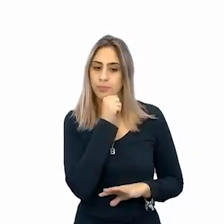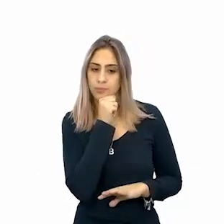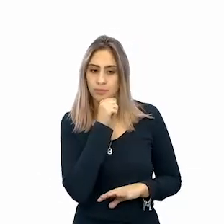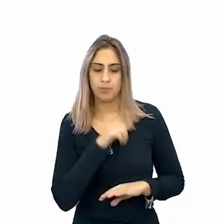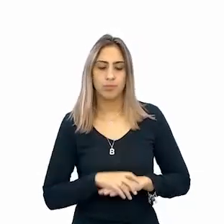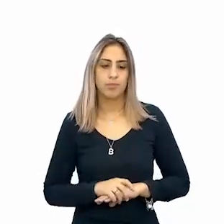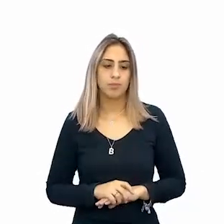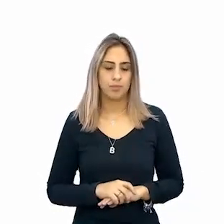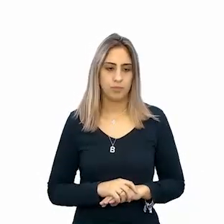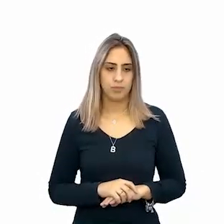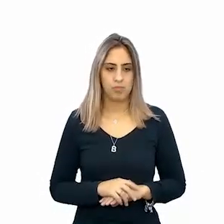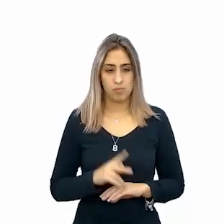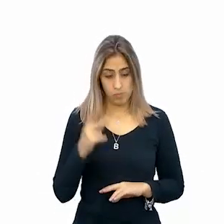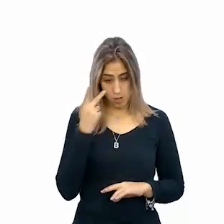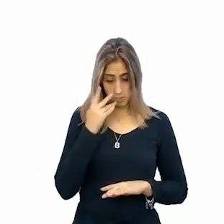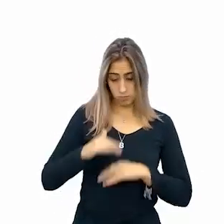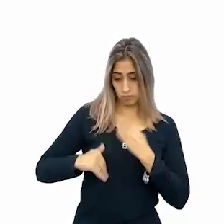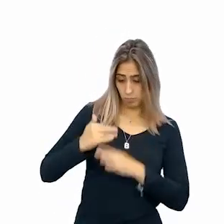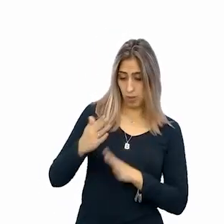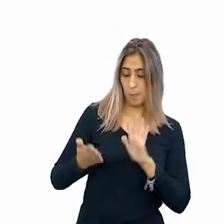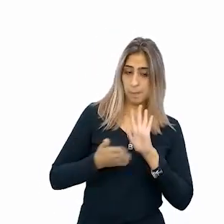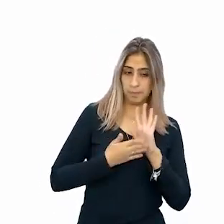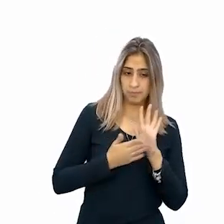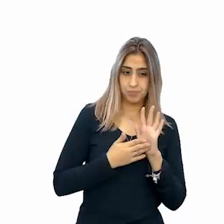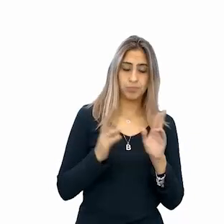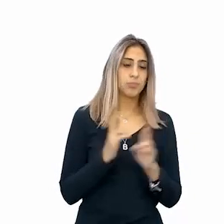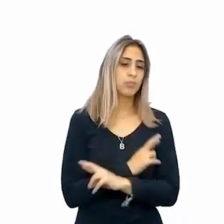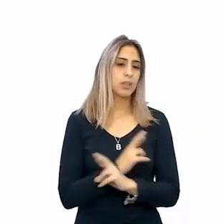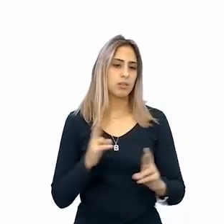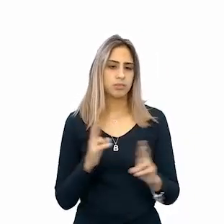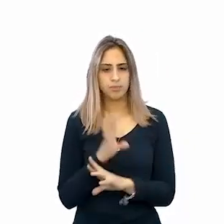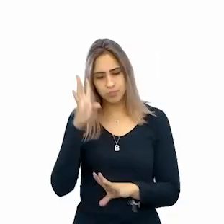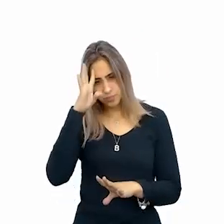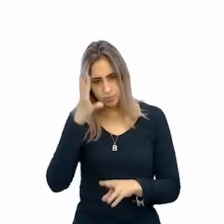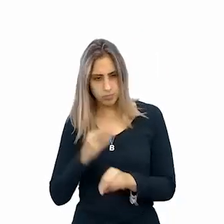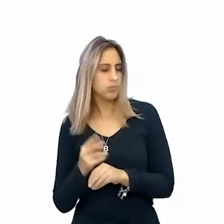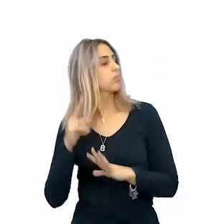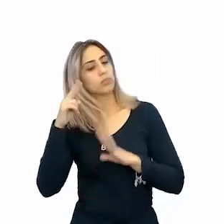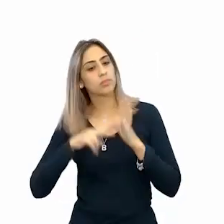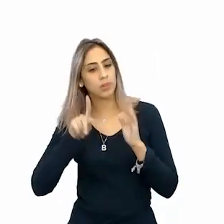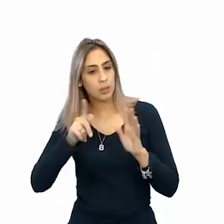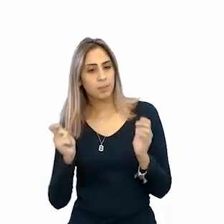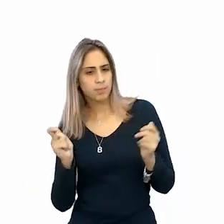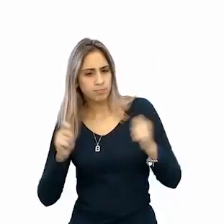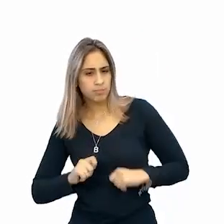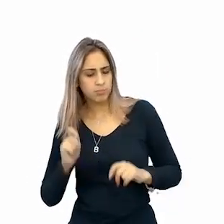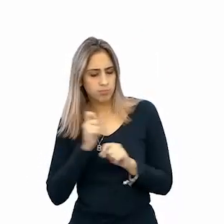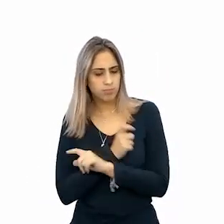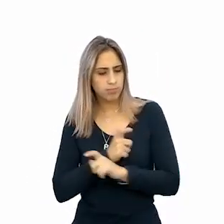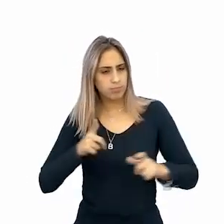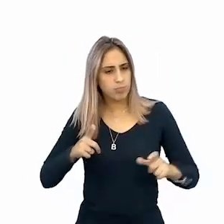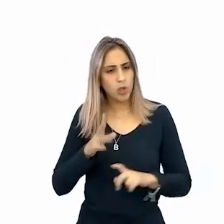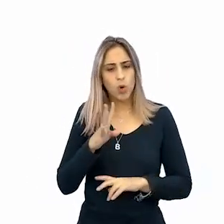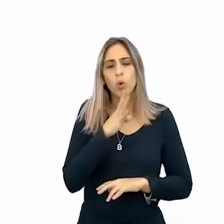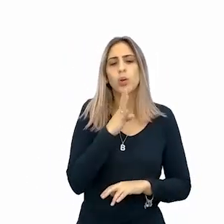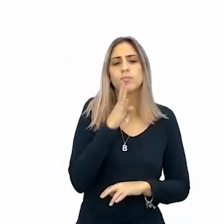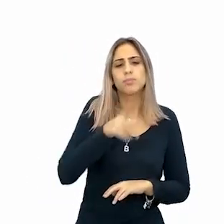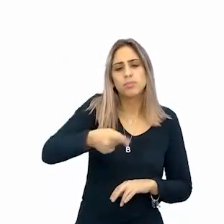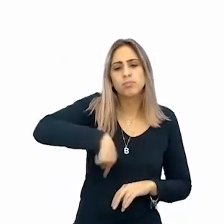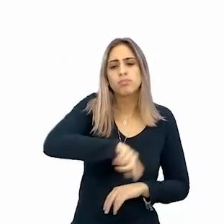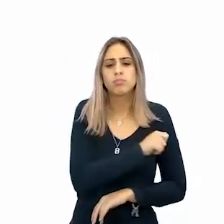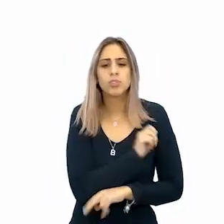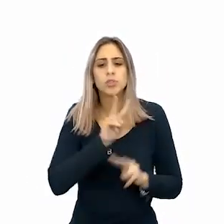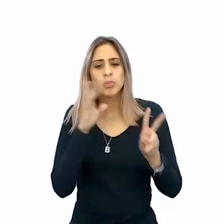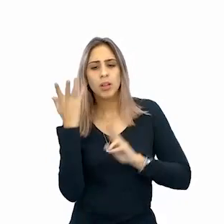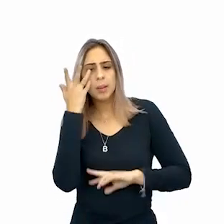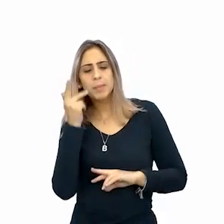definido. Para além desse propósito relacionado à compreensão leitora, é possível ampliar os conhecimentos dos estudantes sobre os